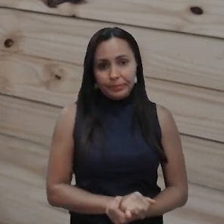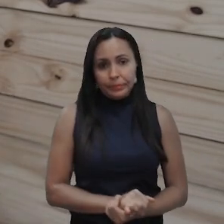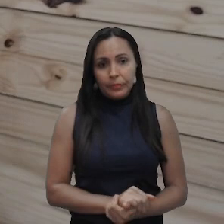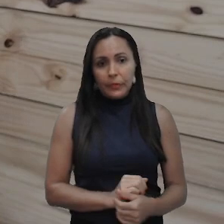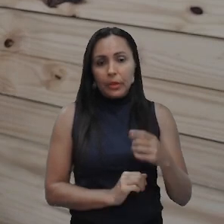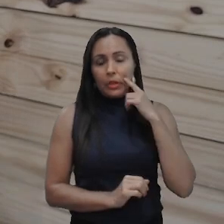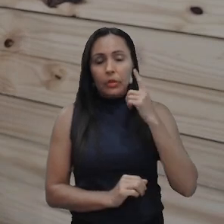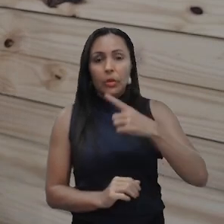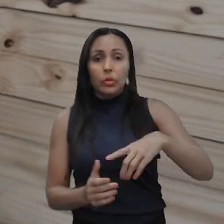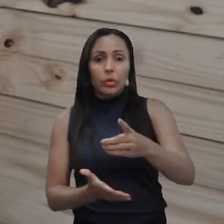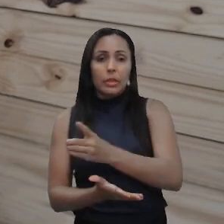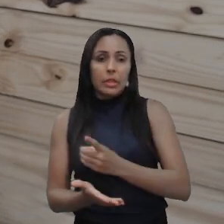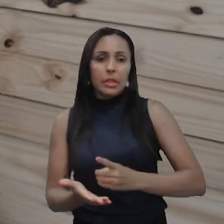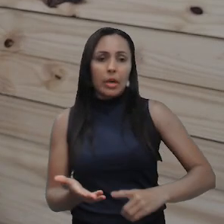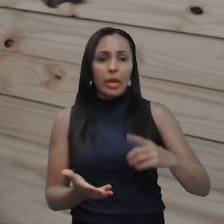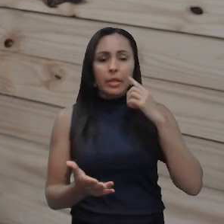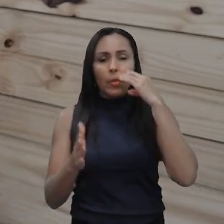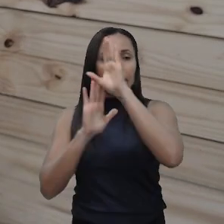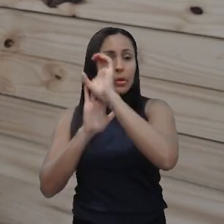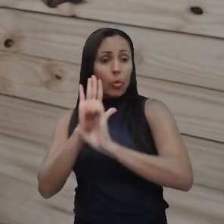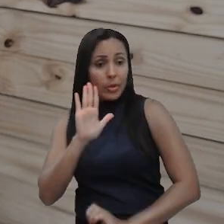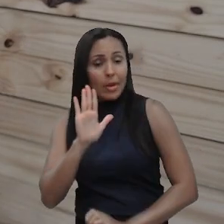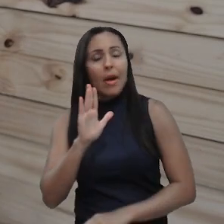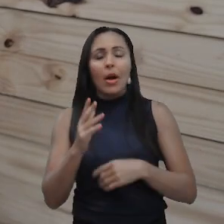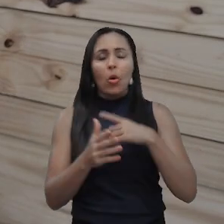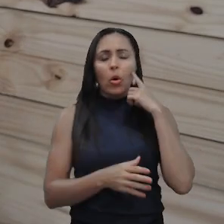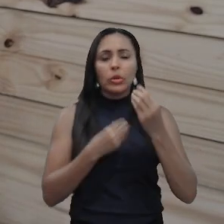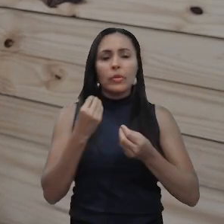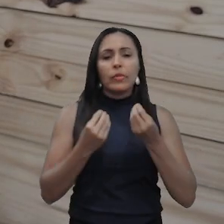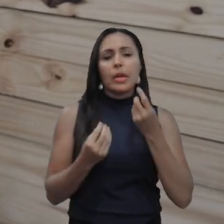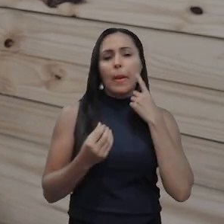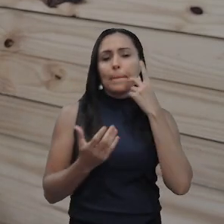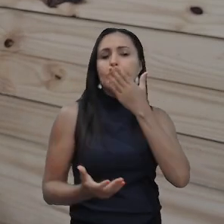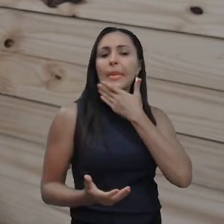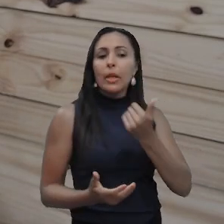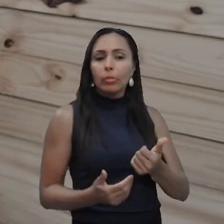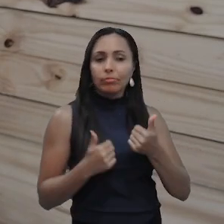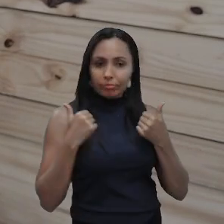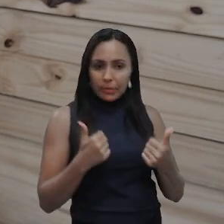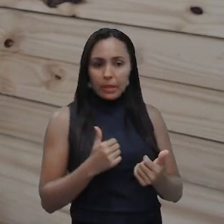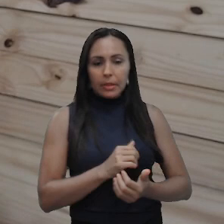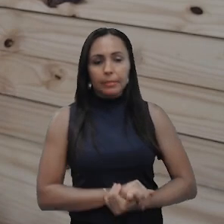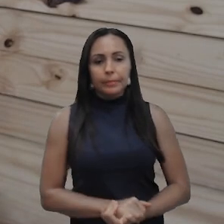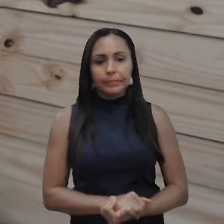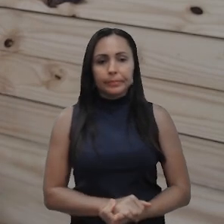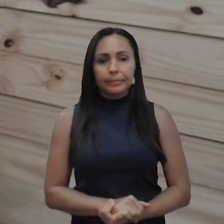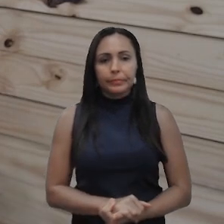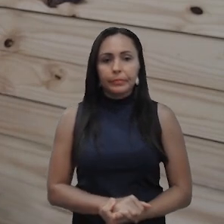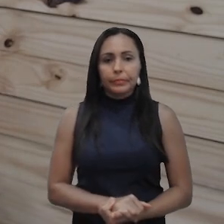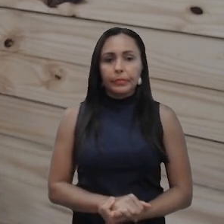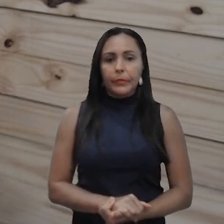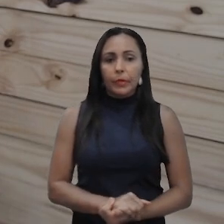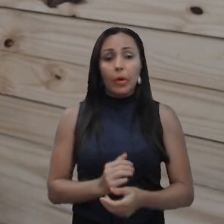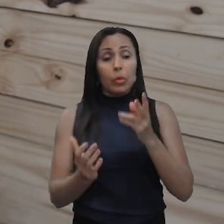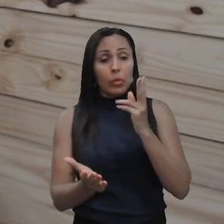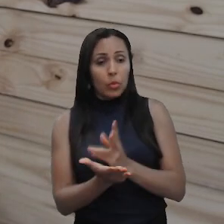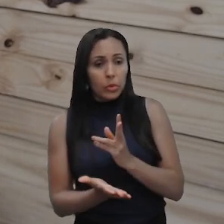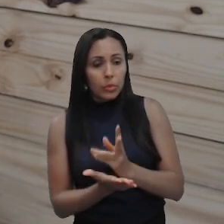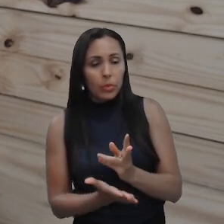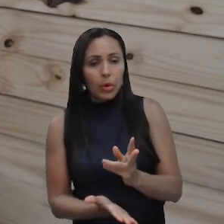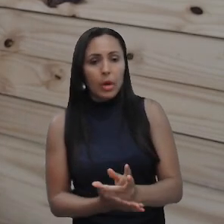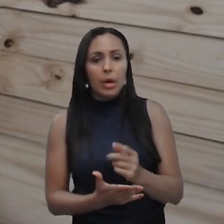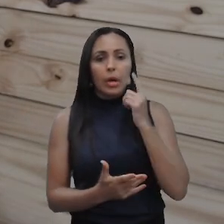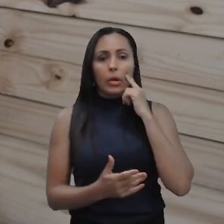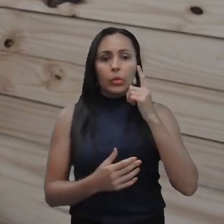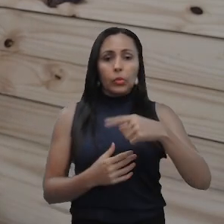design editorial, né? Onde fica melhor cada energia. Beleza? Bem, então vamos continuar aqui com os nossos papéis. Eu sou